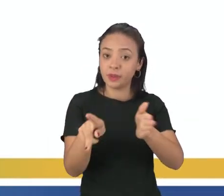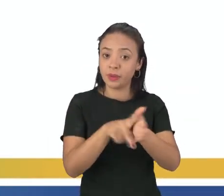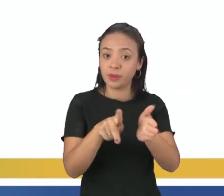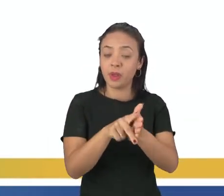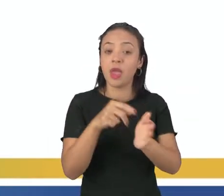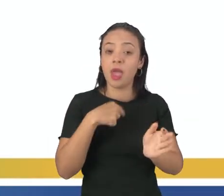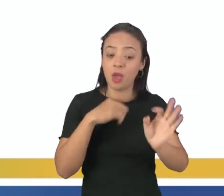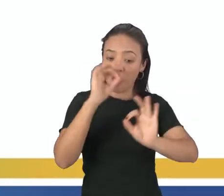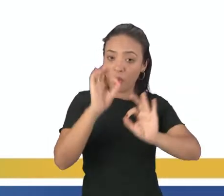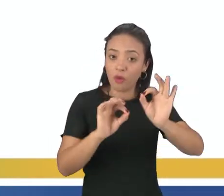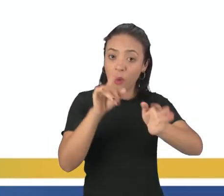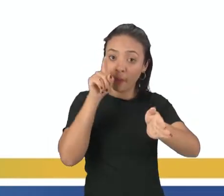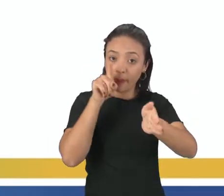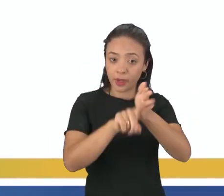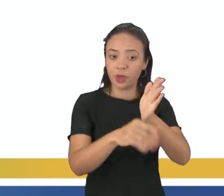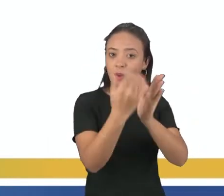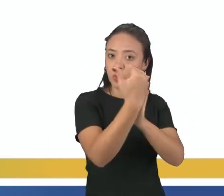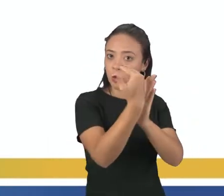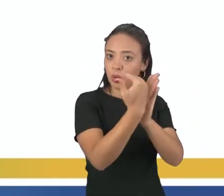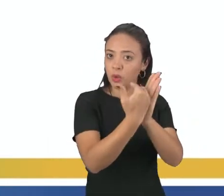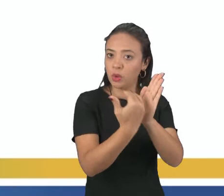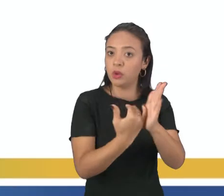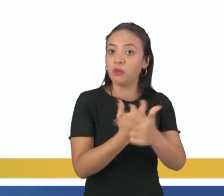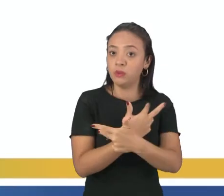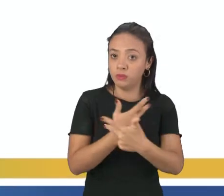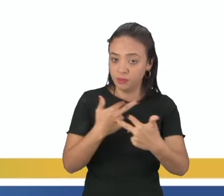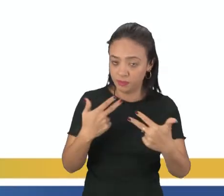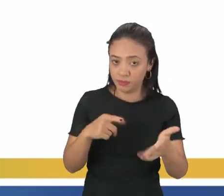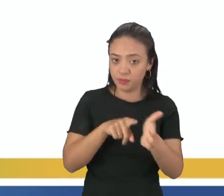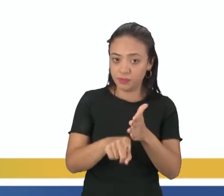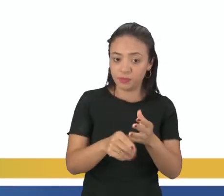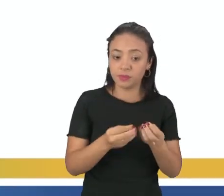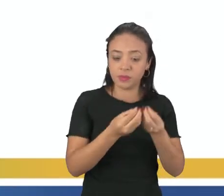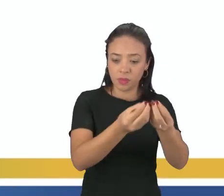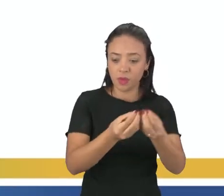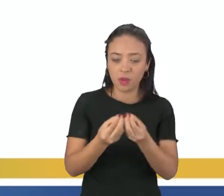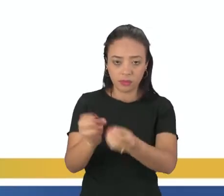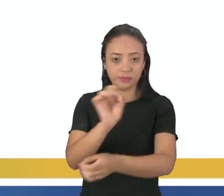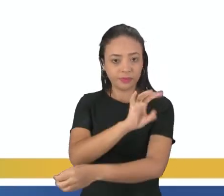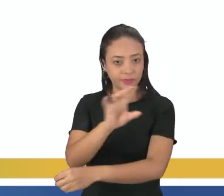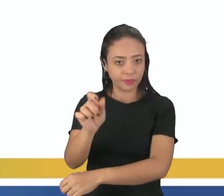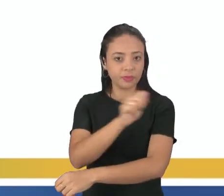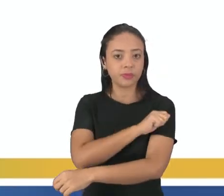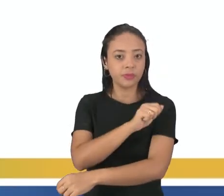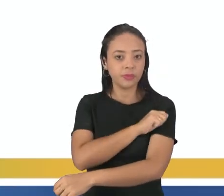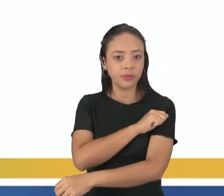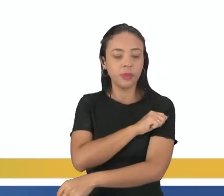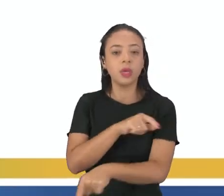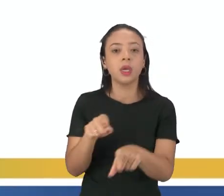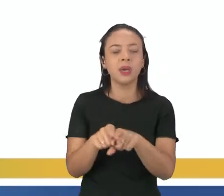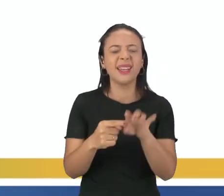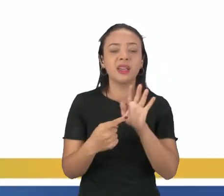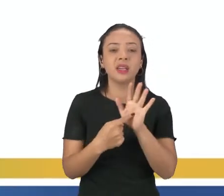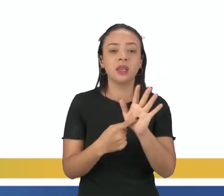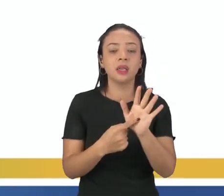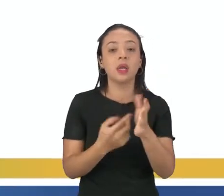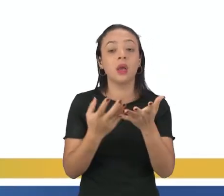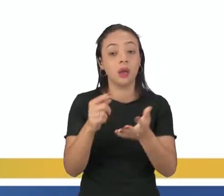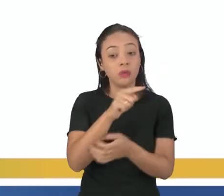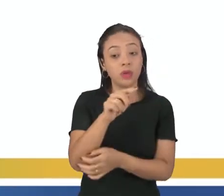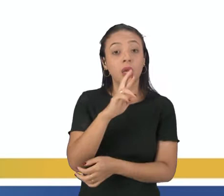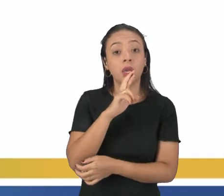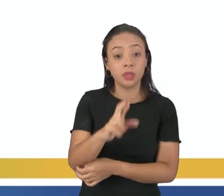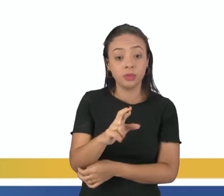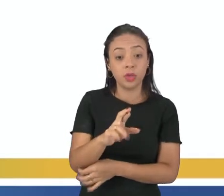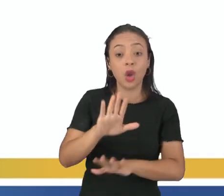vou fazer um questionário, vou dar para cada aluno e vou deixar bem claro que eu quero que eles respondam com a atividade